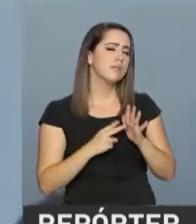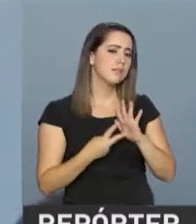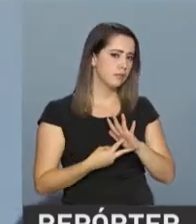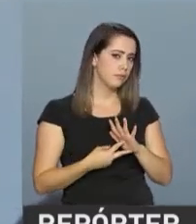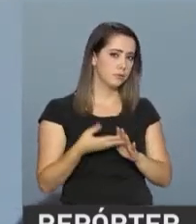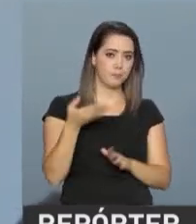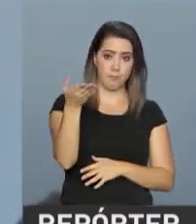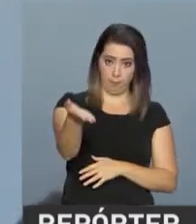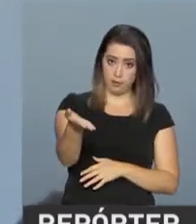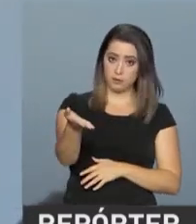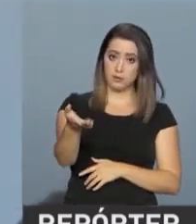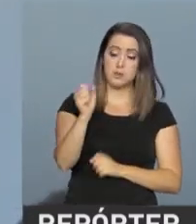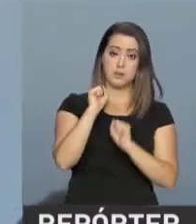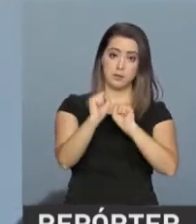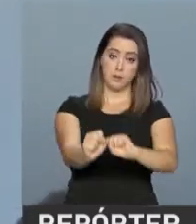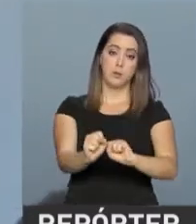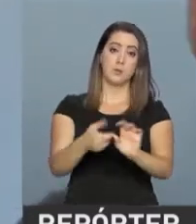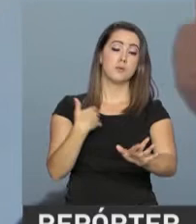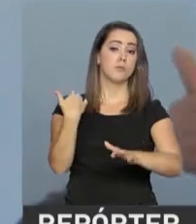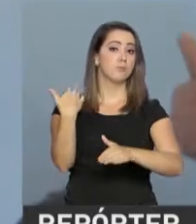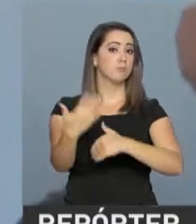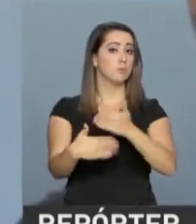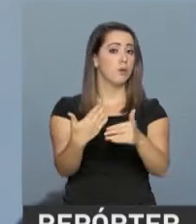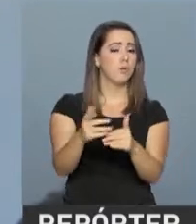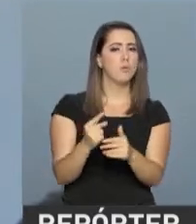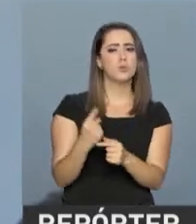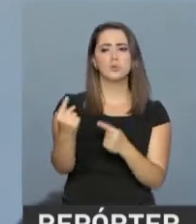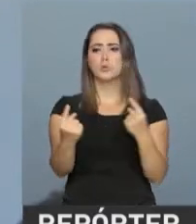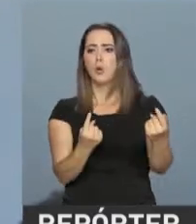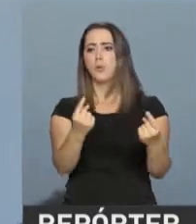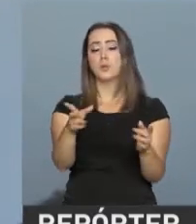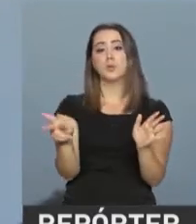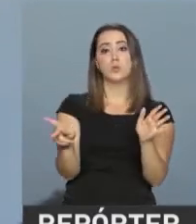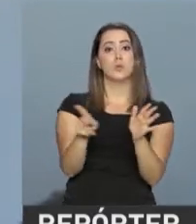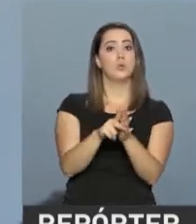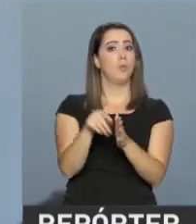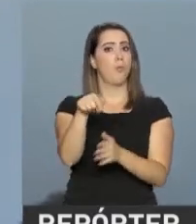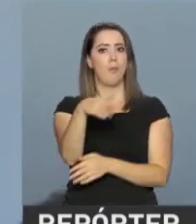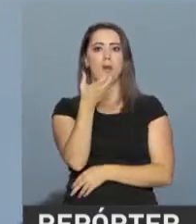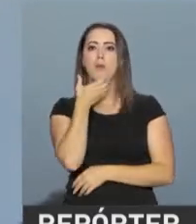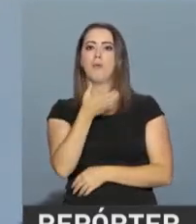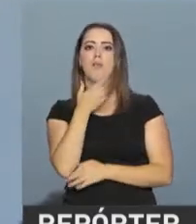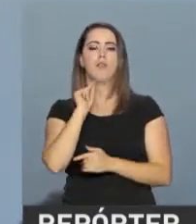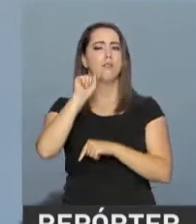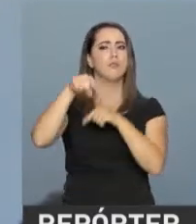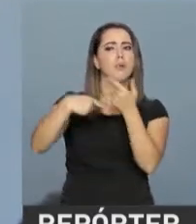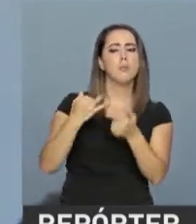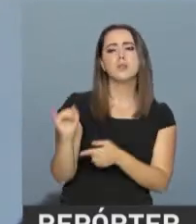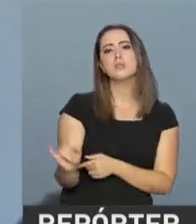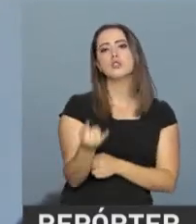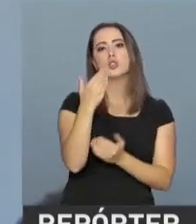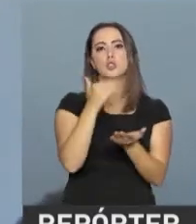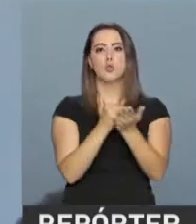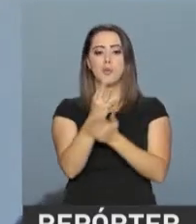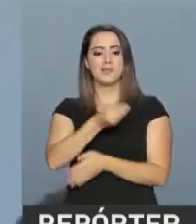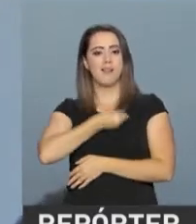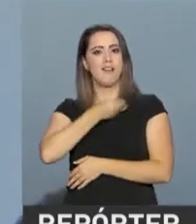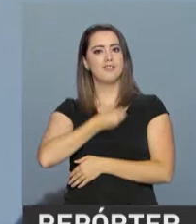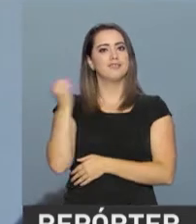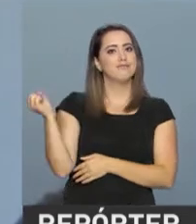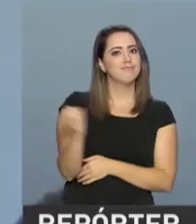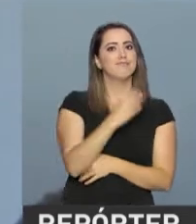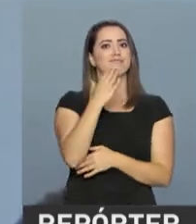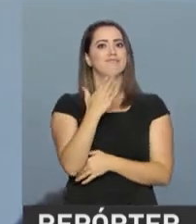pra vocês a possibilidade de alguns no próximo natal outros ao longo do mês de janeiro começar uma vida nova